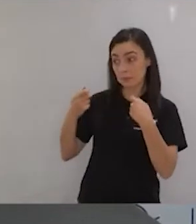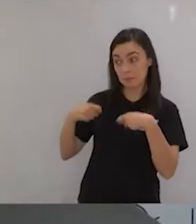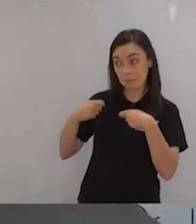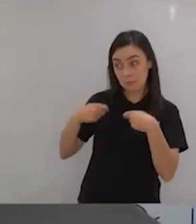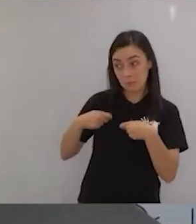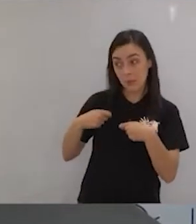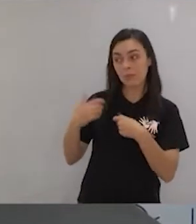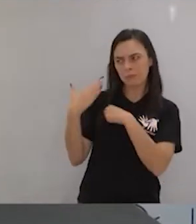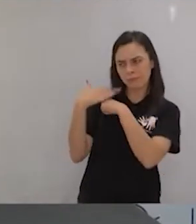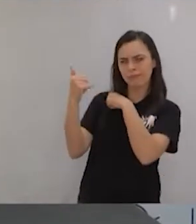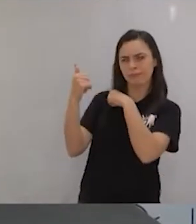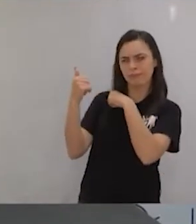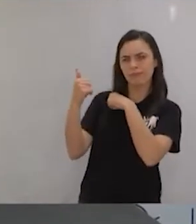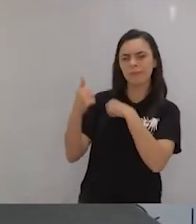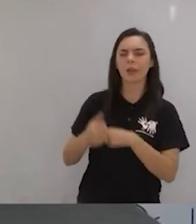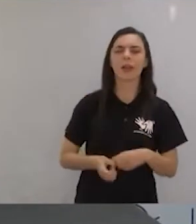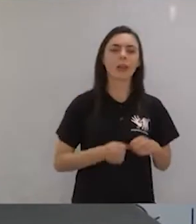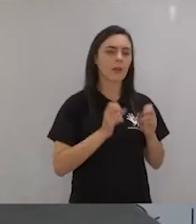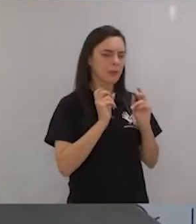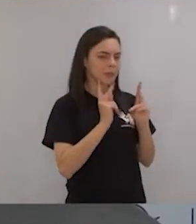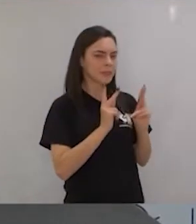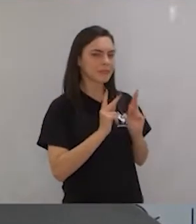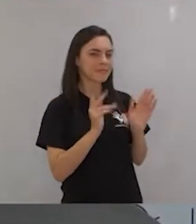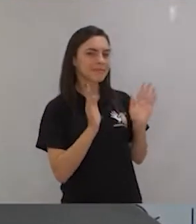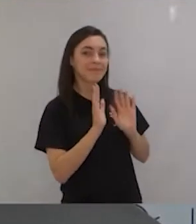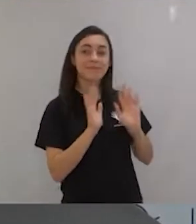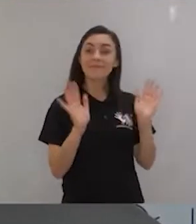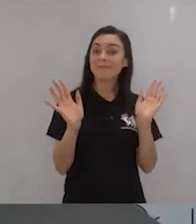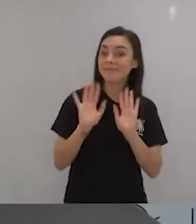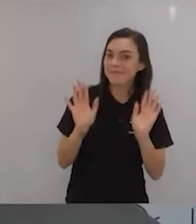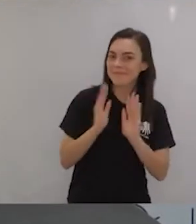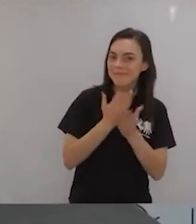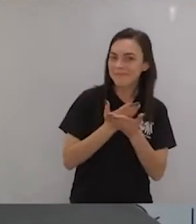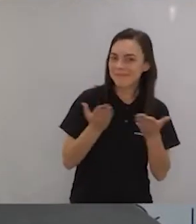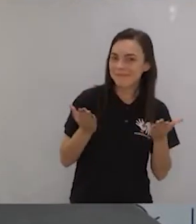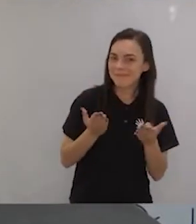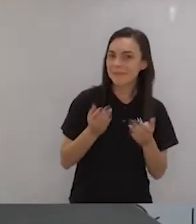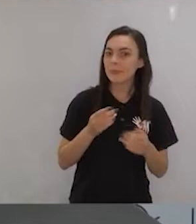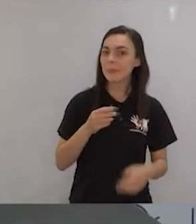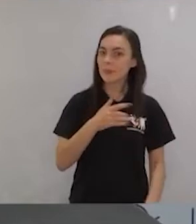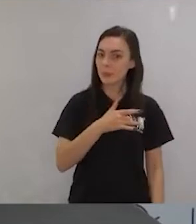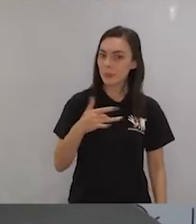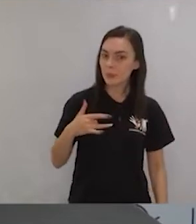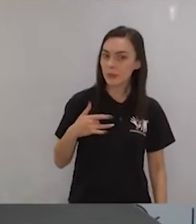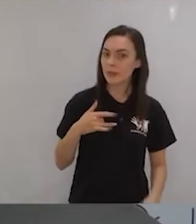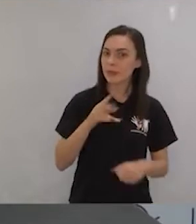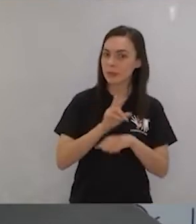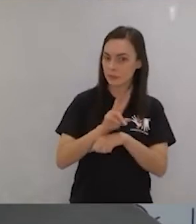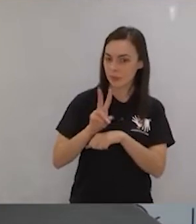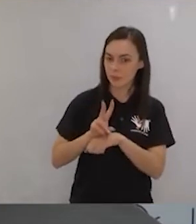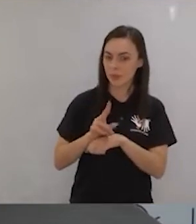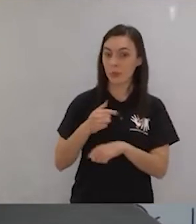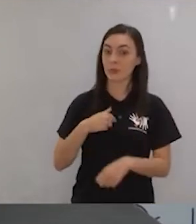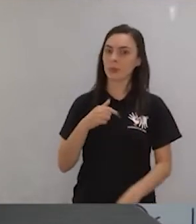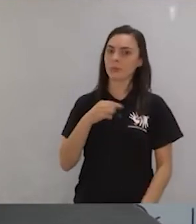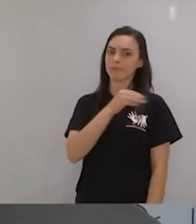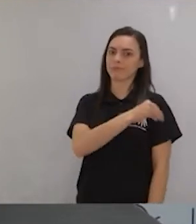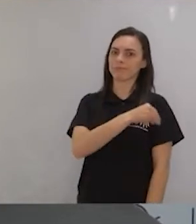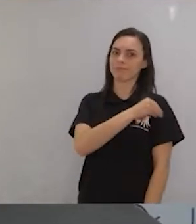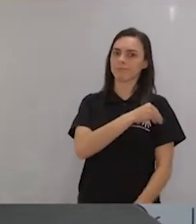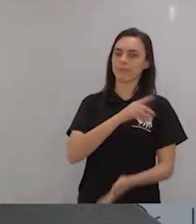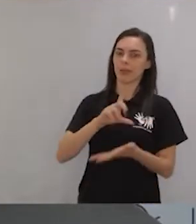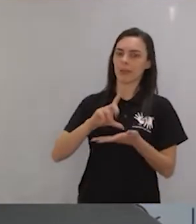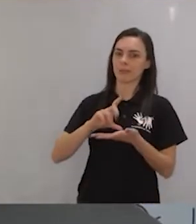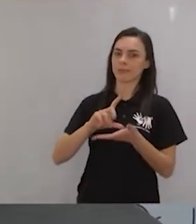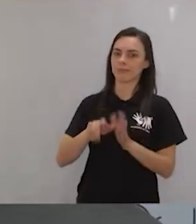bom. Precisando, pode me chamar. Pode deixar. Tchau, tchau, pessoal. Pode tudo de bom. Usar o nosso álcool, professora. Vou